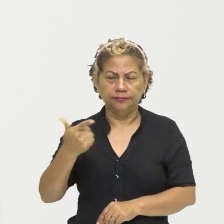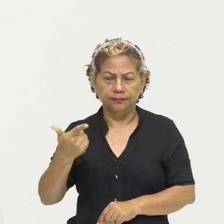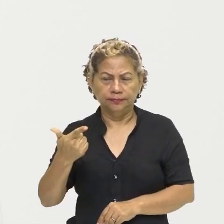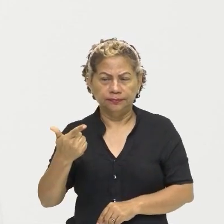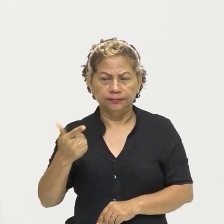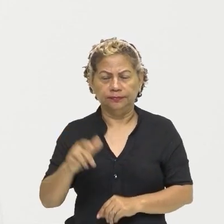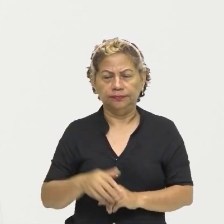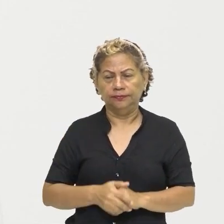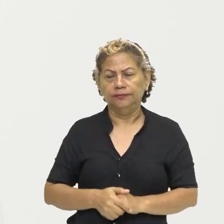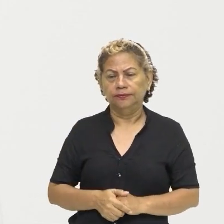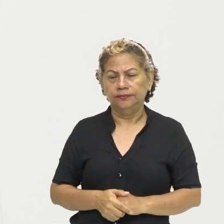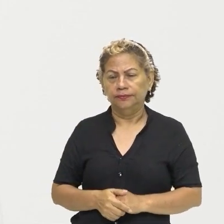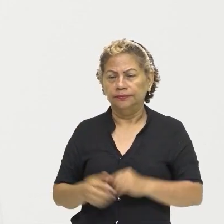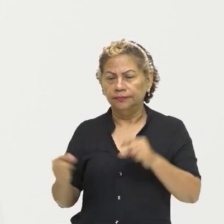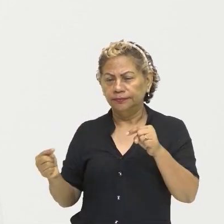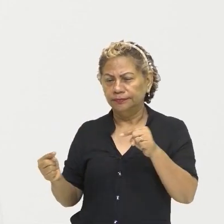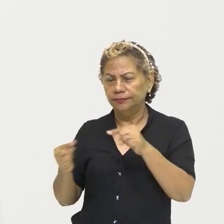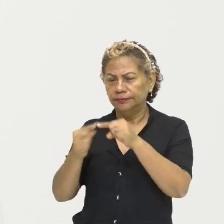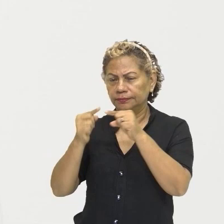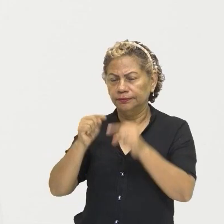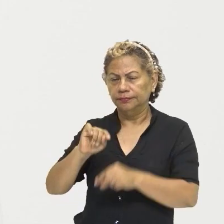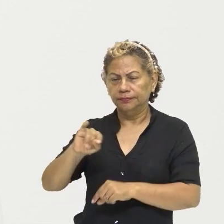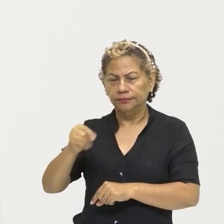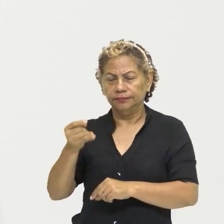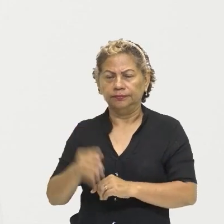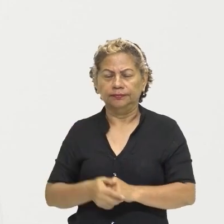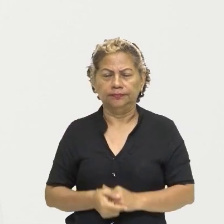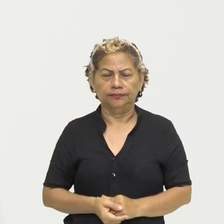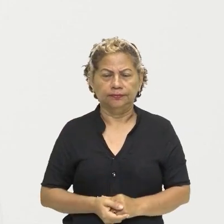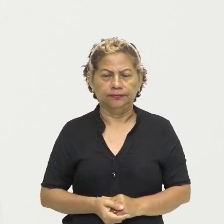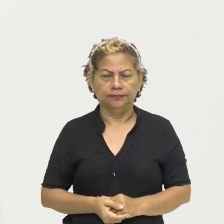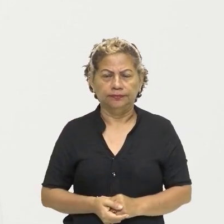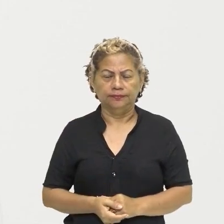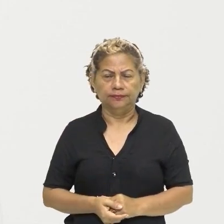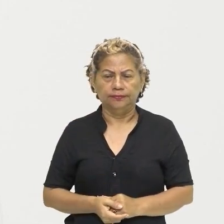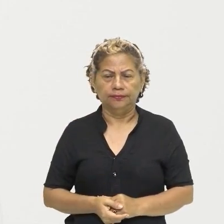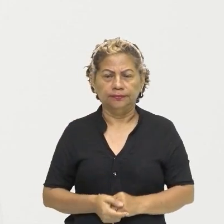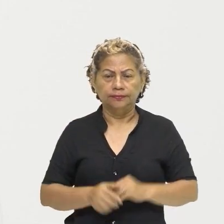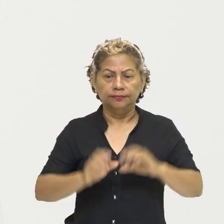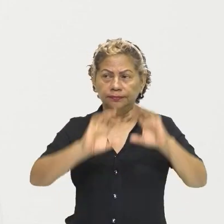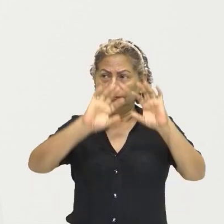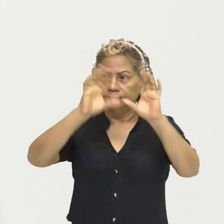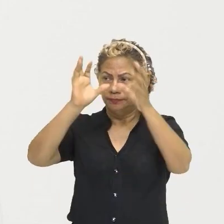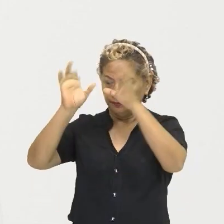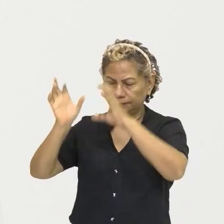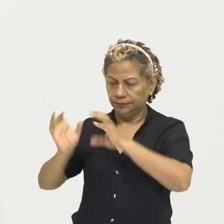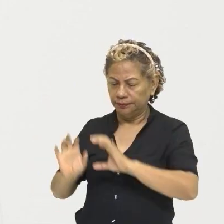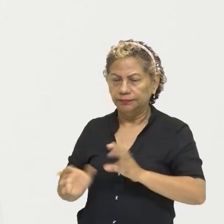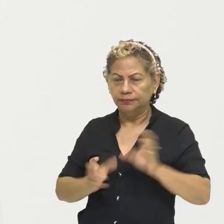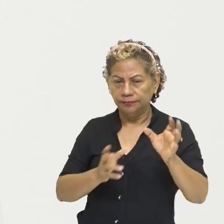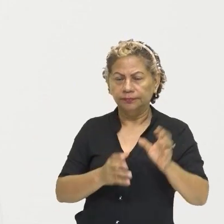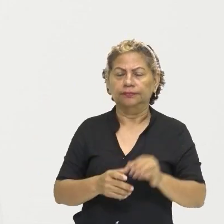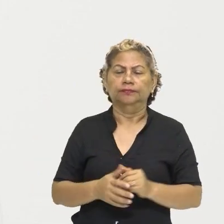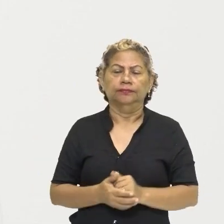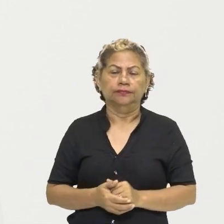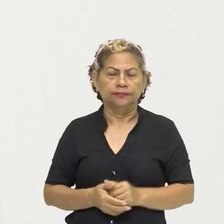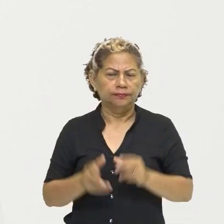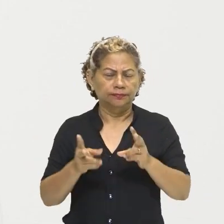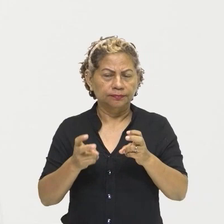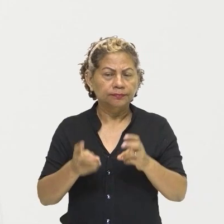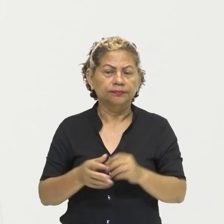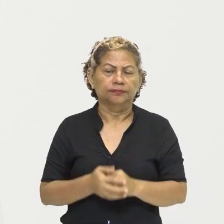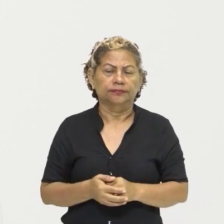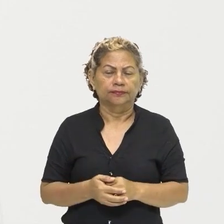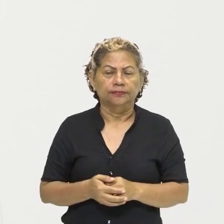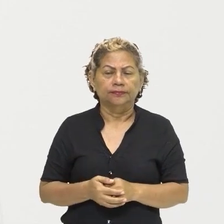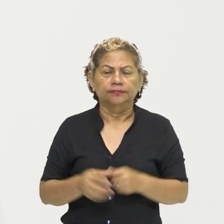Na figura em que as dimensões dos astros e o tamanho da órbita não estão em escala, claro, não dá para botar em